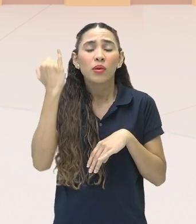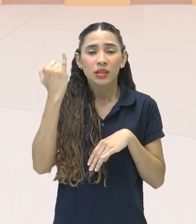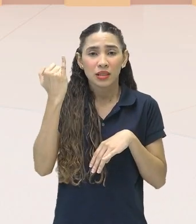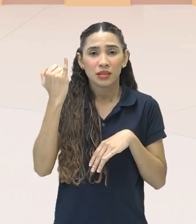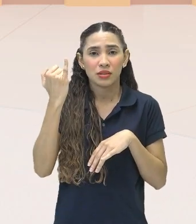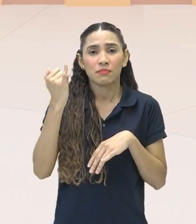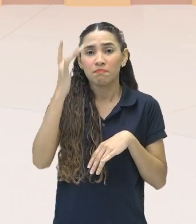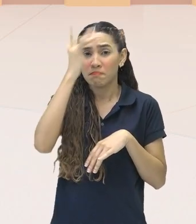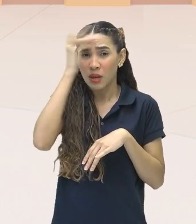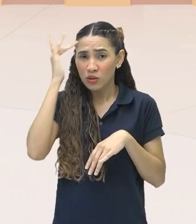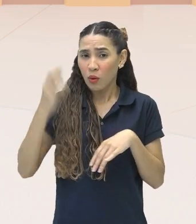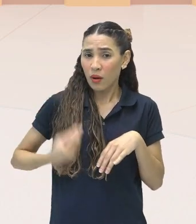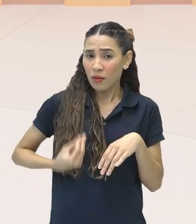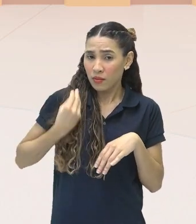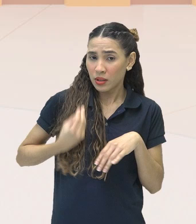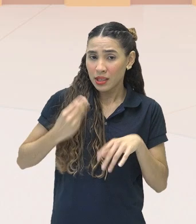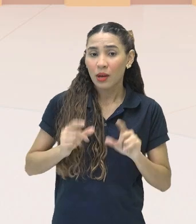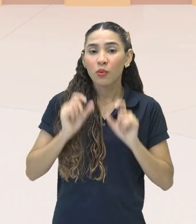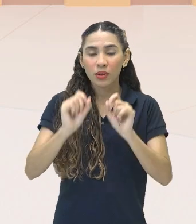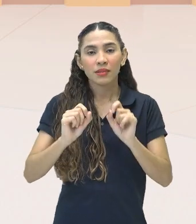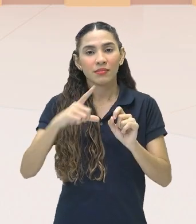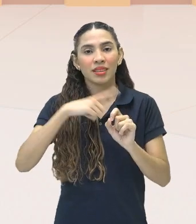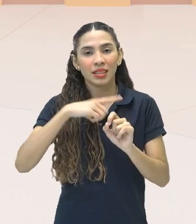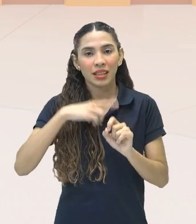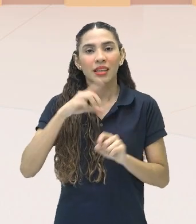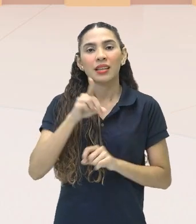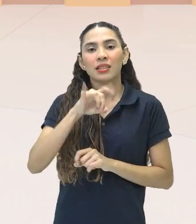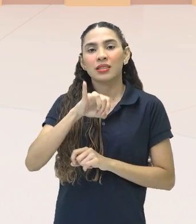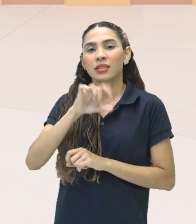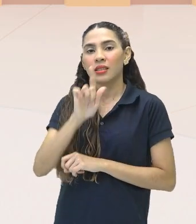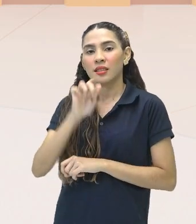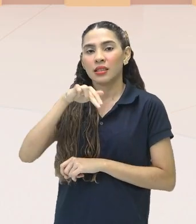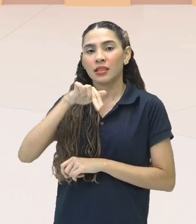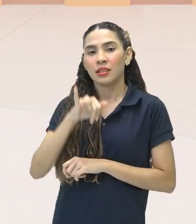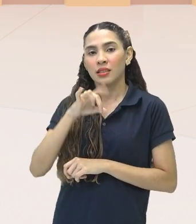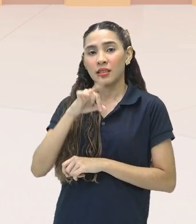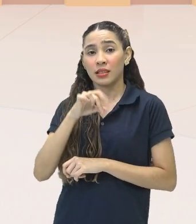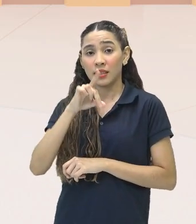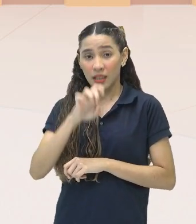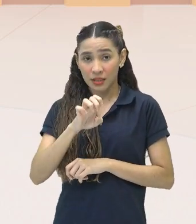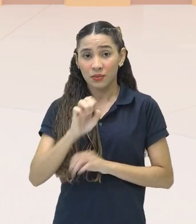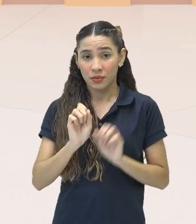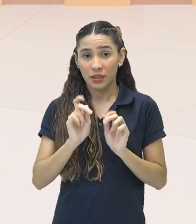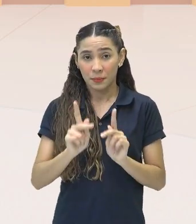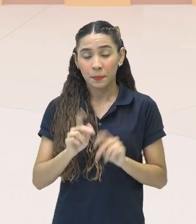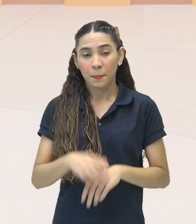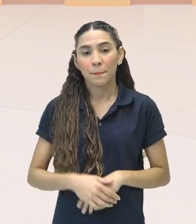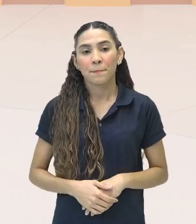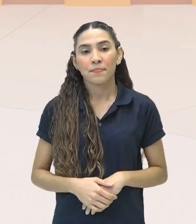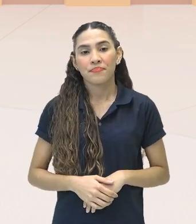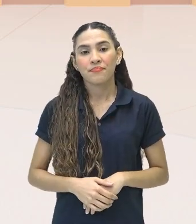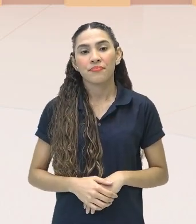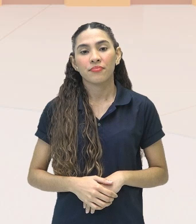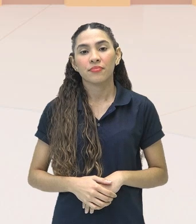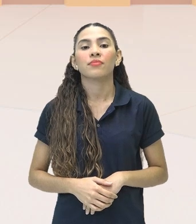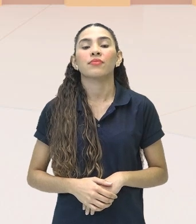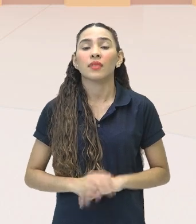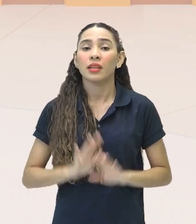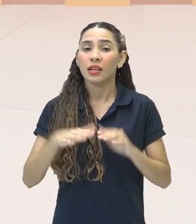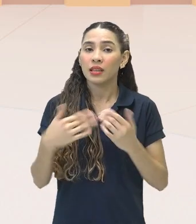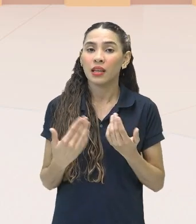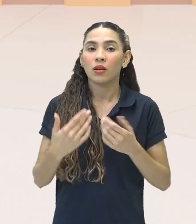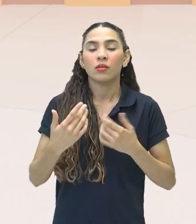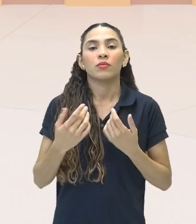para a vida de uma pessoa do que a sua dignidade, tá? Ao prezar